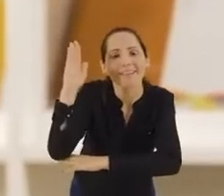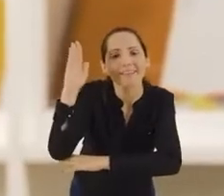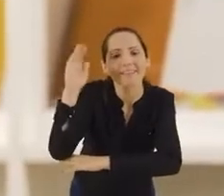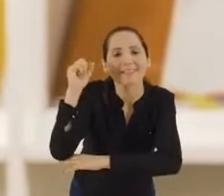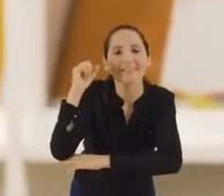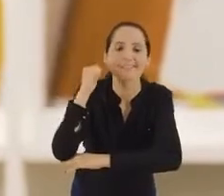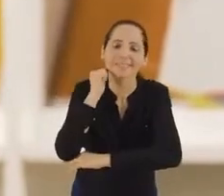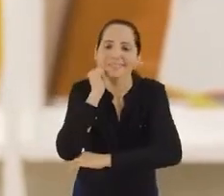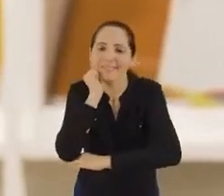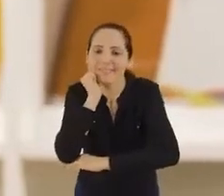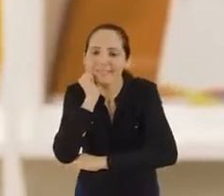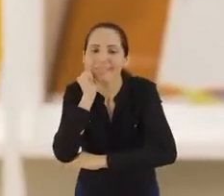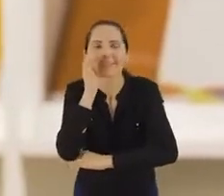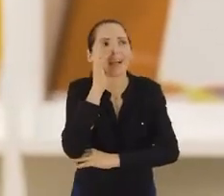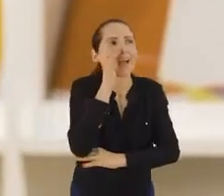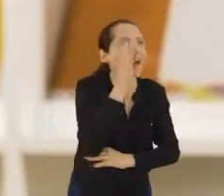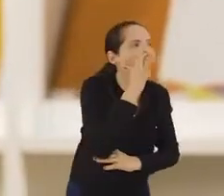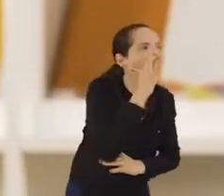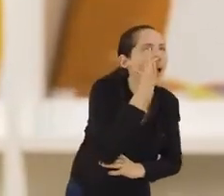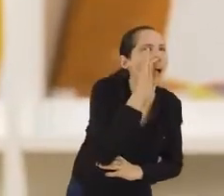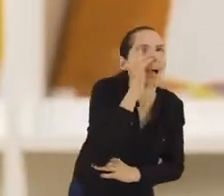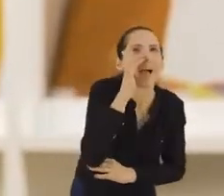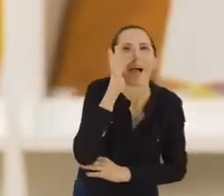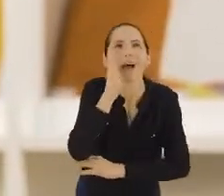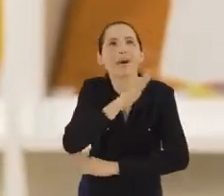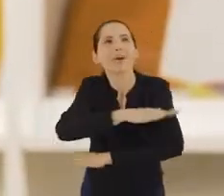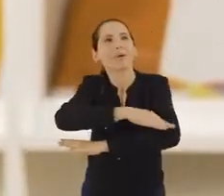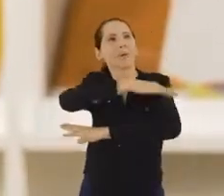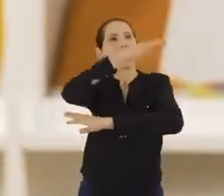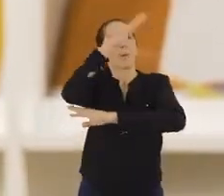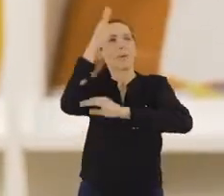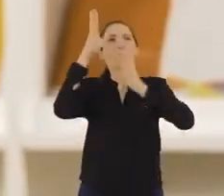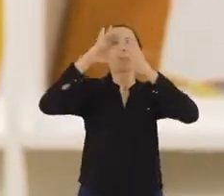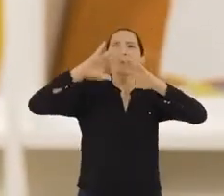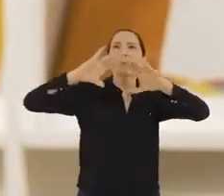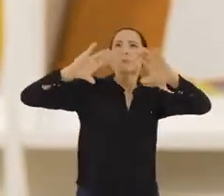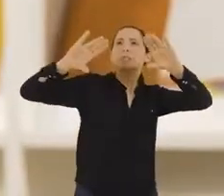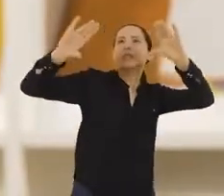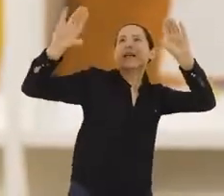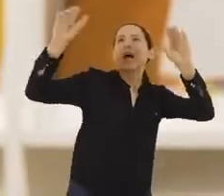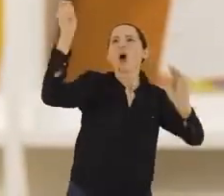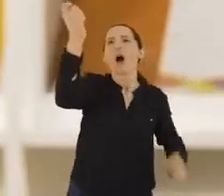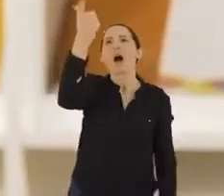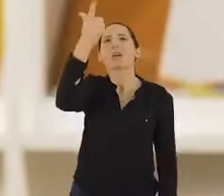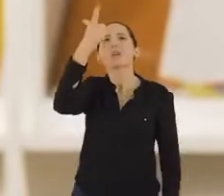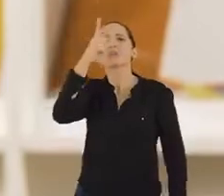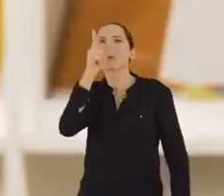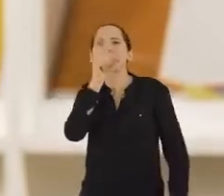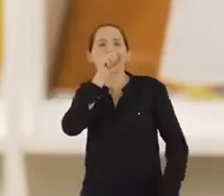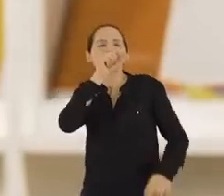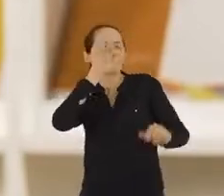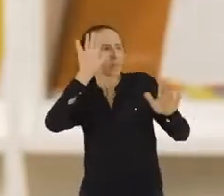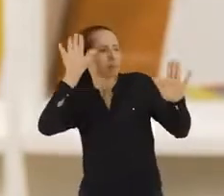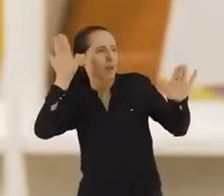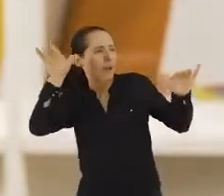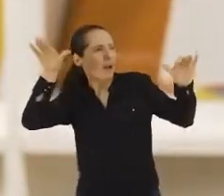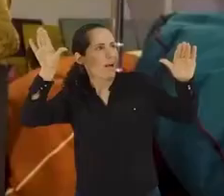ali, ela admirava o horizonte, o céu azul de inverno e os passarinhos.